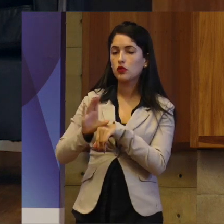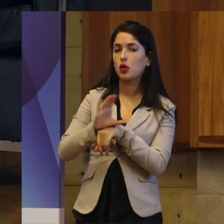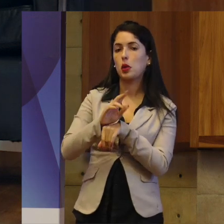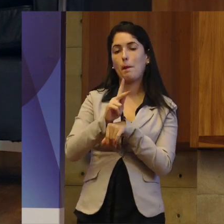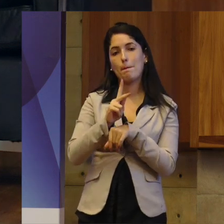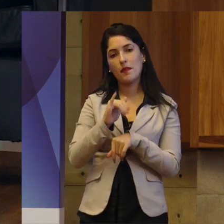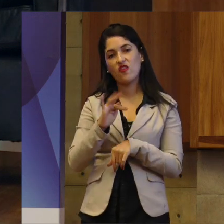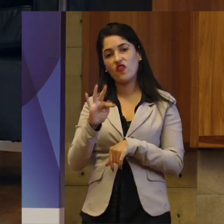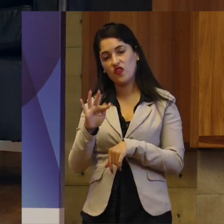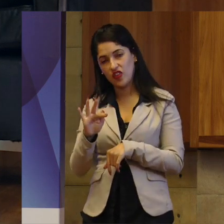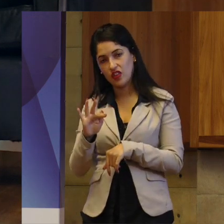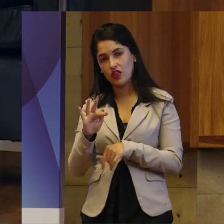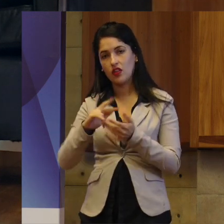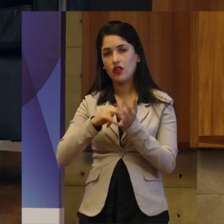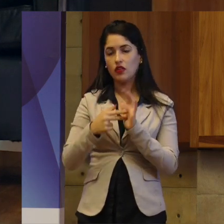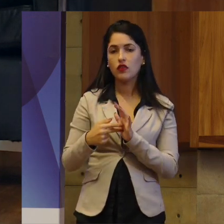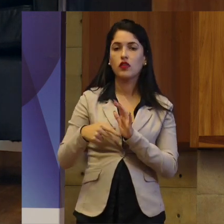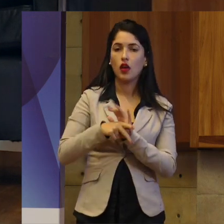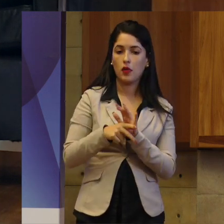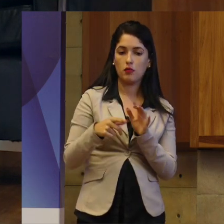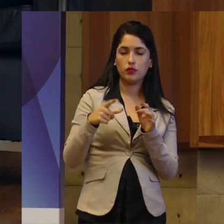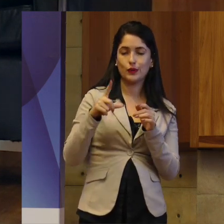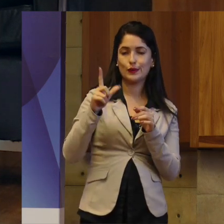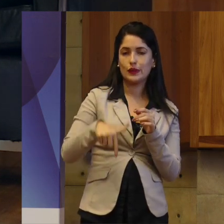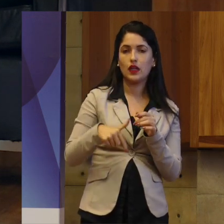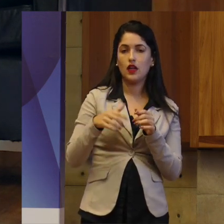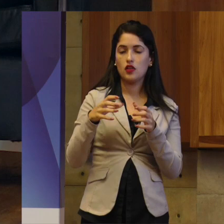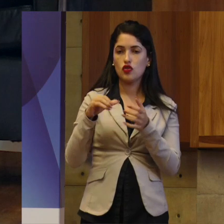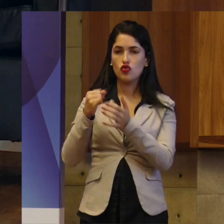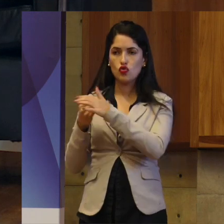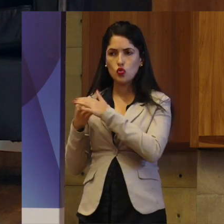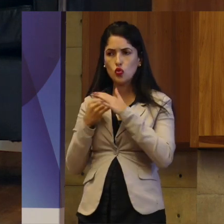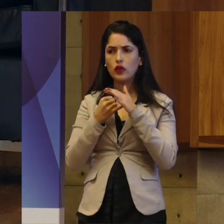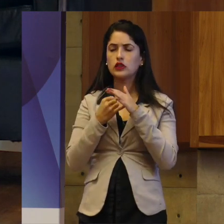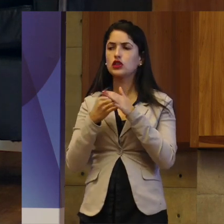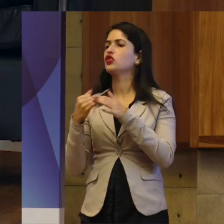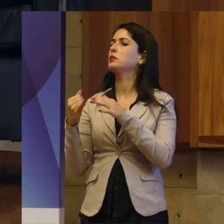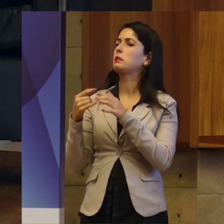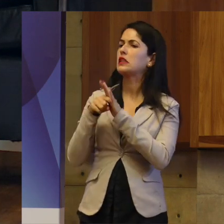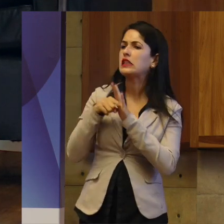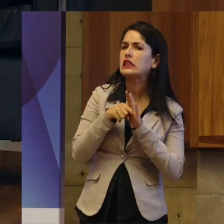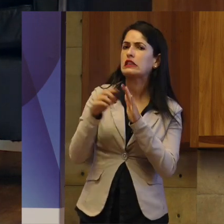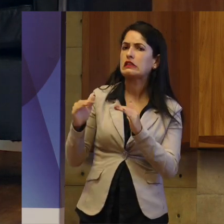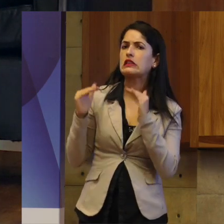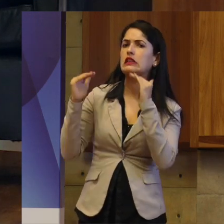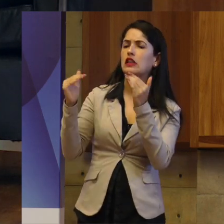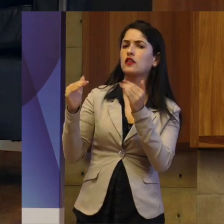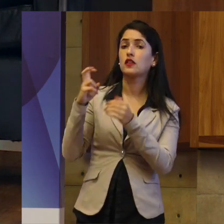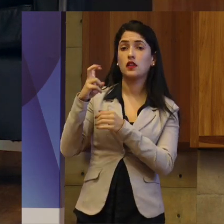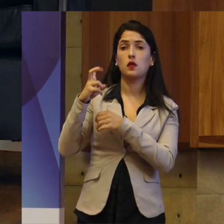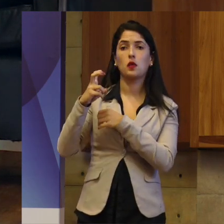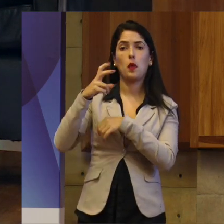né, BRICS Institute for Future Networks, que são instituições de excelência de pesquisa nos 5 países para